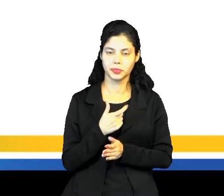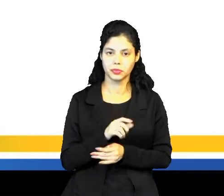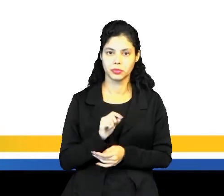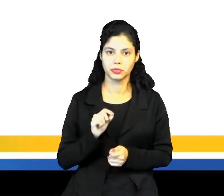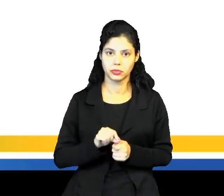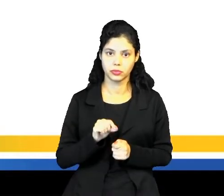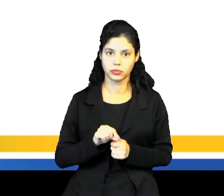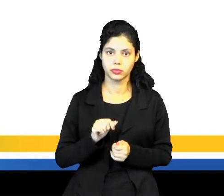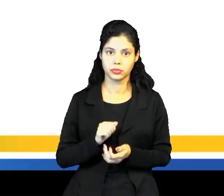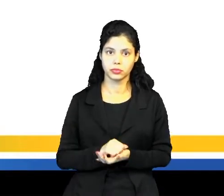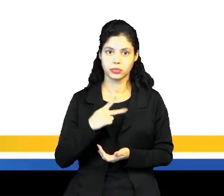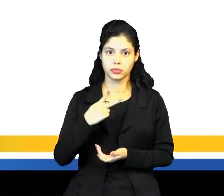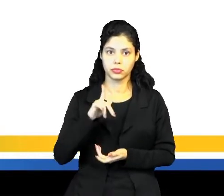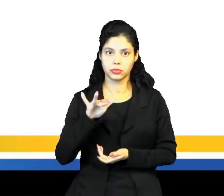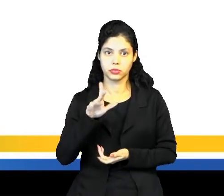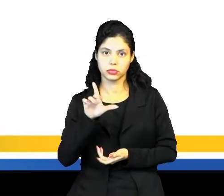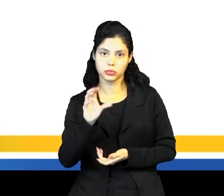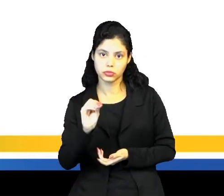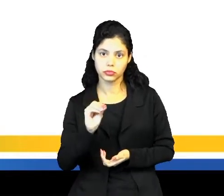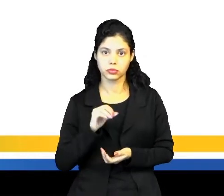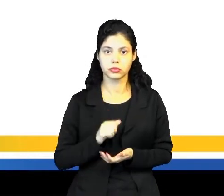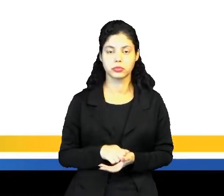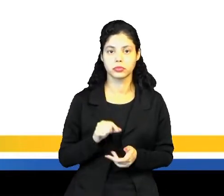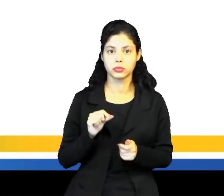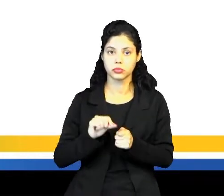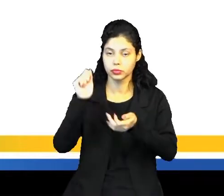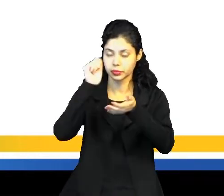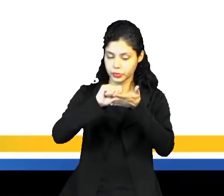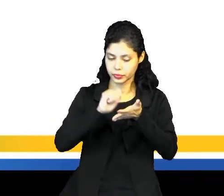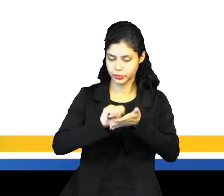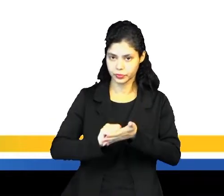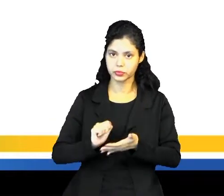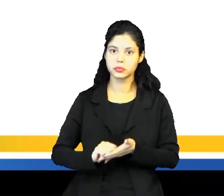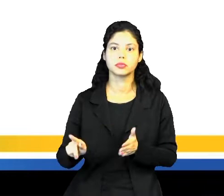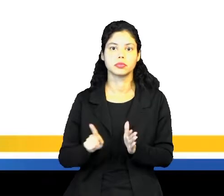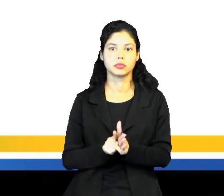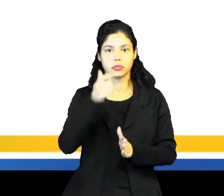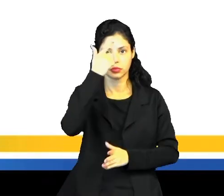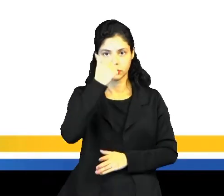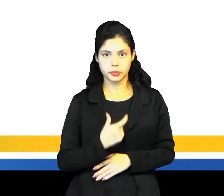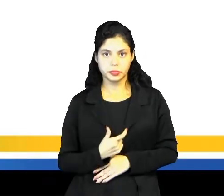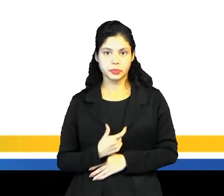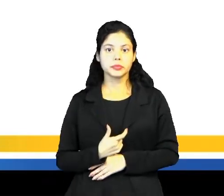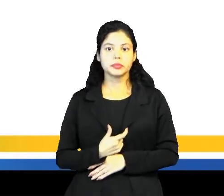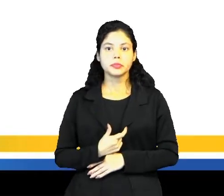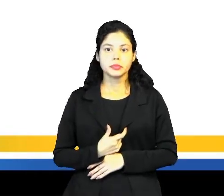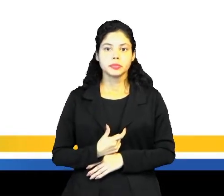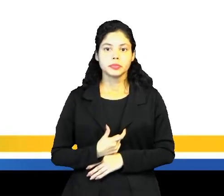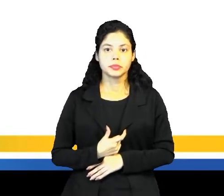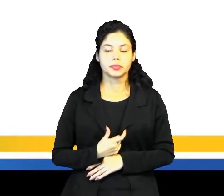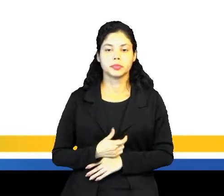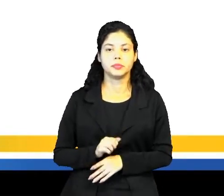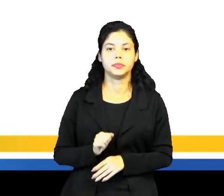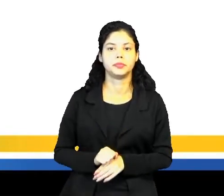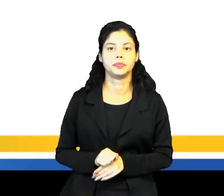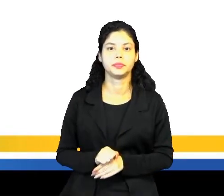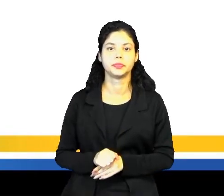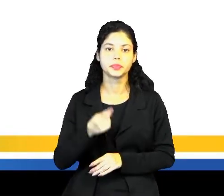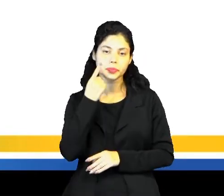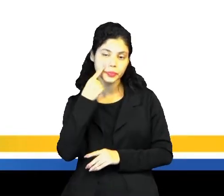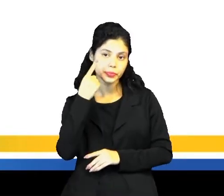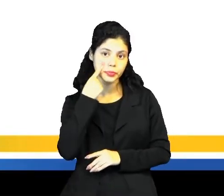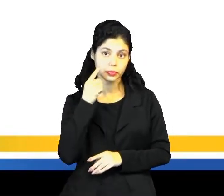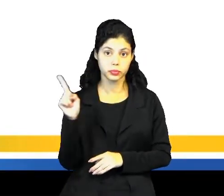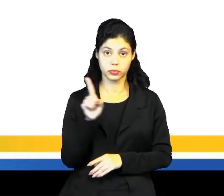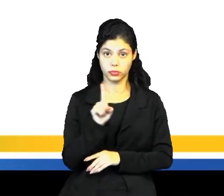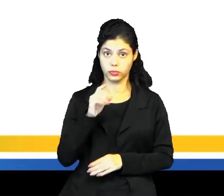nessa obra, Pablo Neruda, ele se descreve, né? Ele se descreve aos olhos,